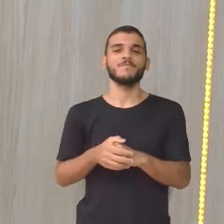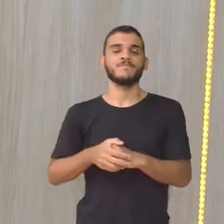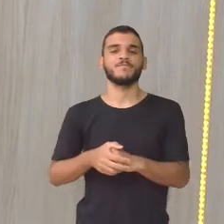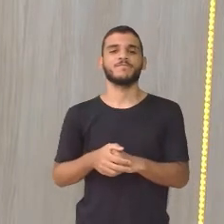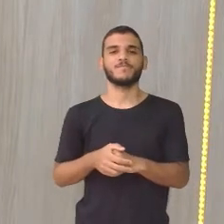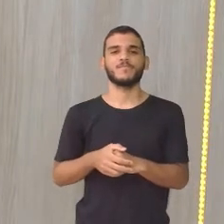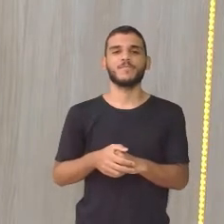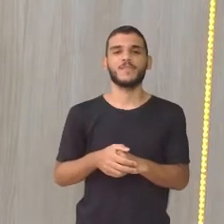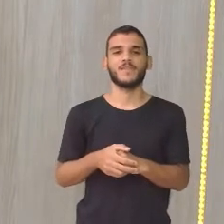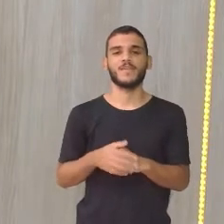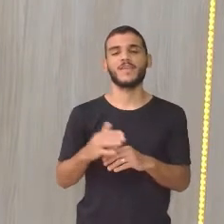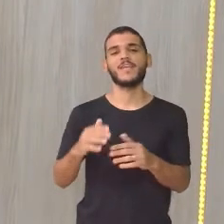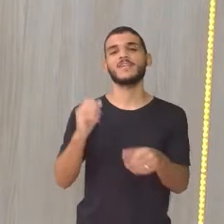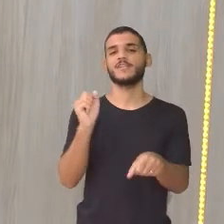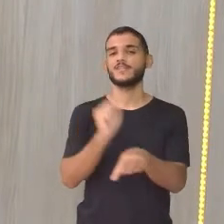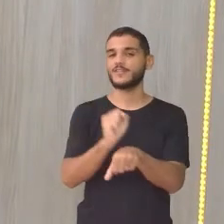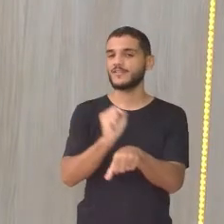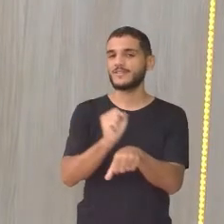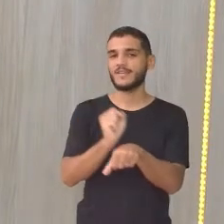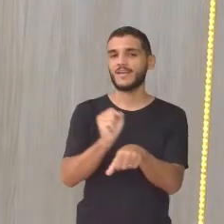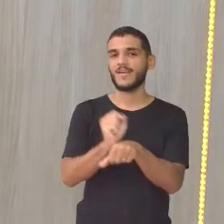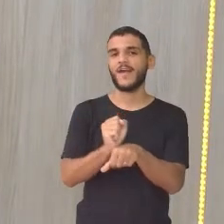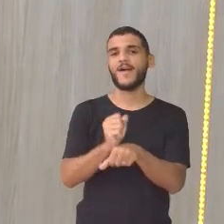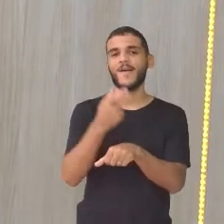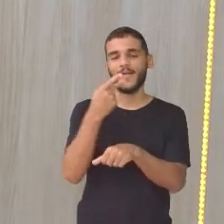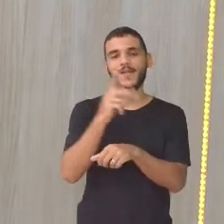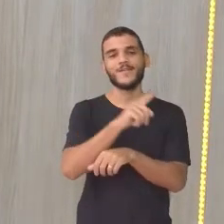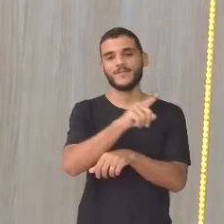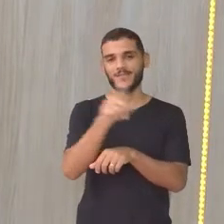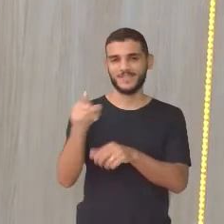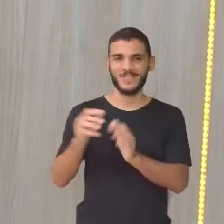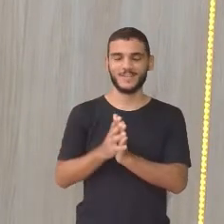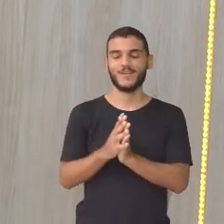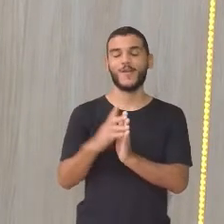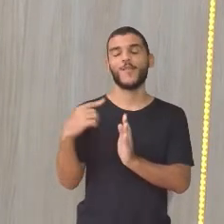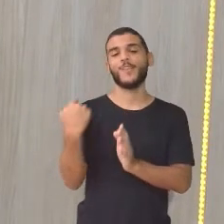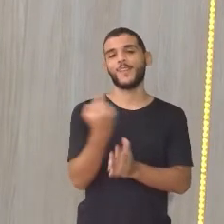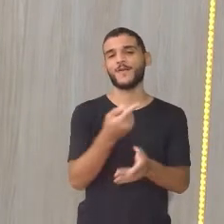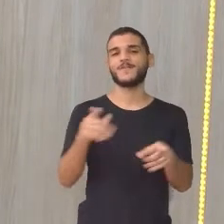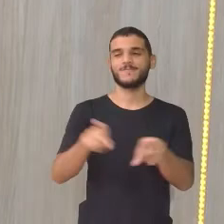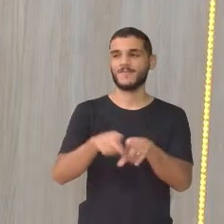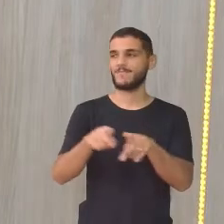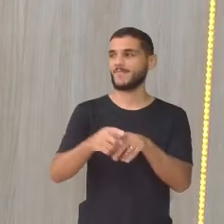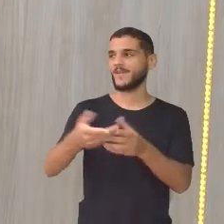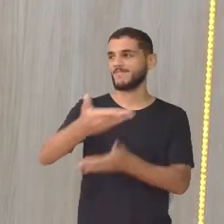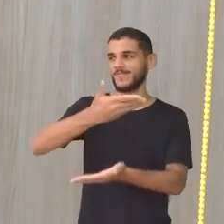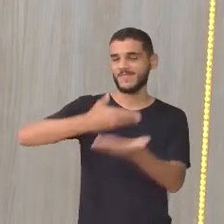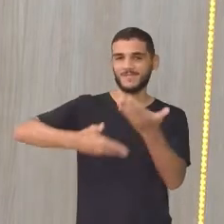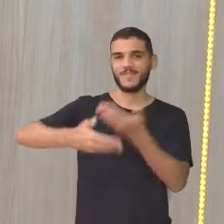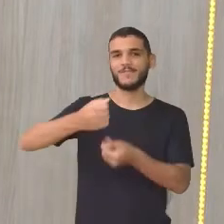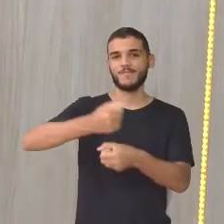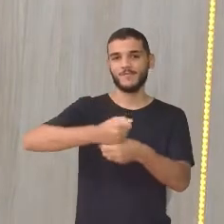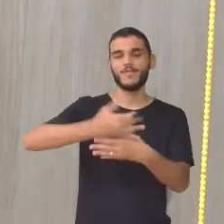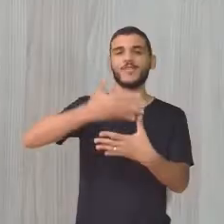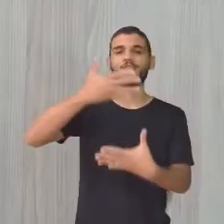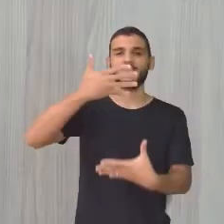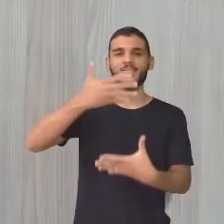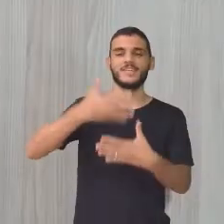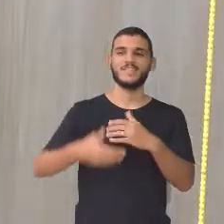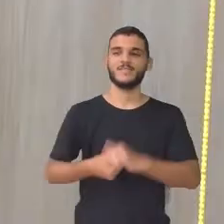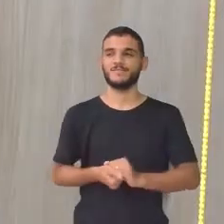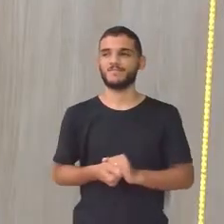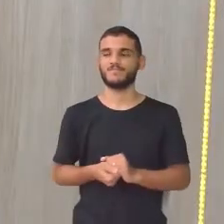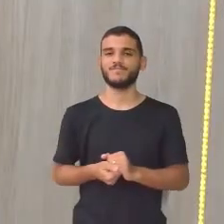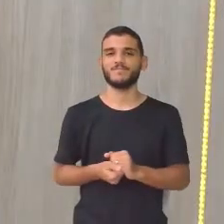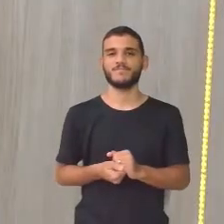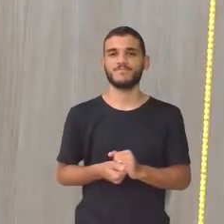alô para vocês daqui a pouco. E nós estaremos também interagindo com vocês no chat, tá bom?